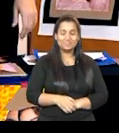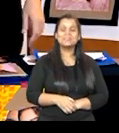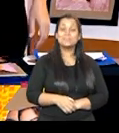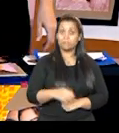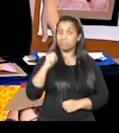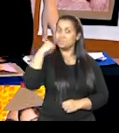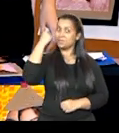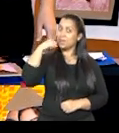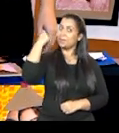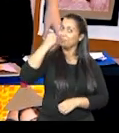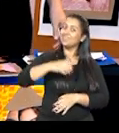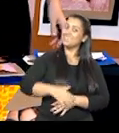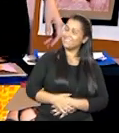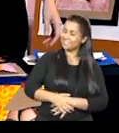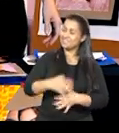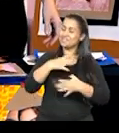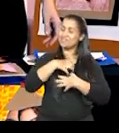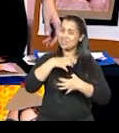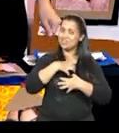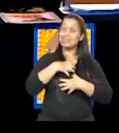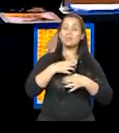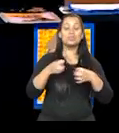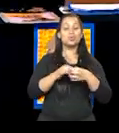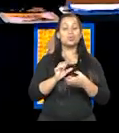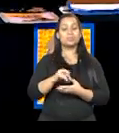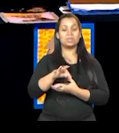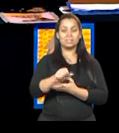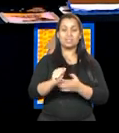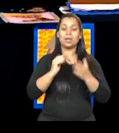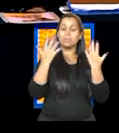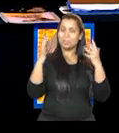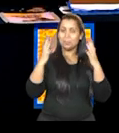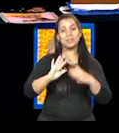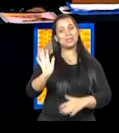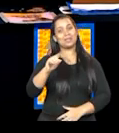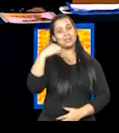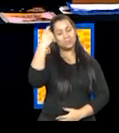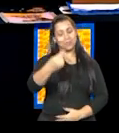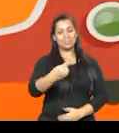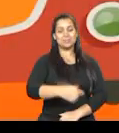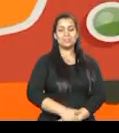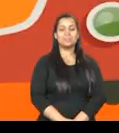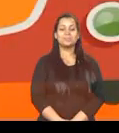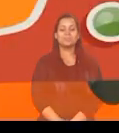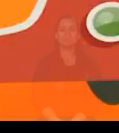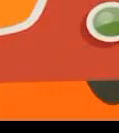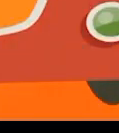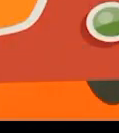artista, acabou de se inspirar nesse movimento cubista. Parabéns e até a próxima aula!